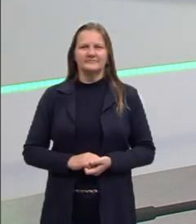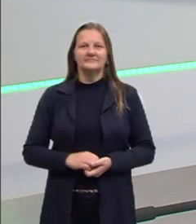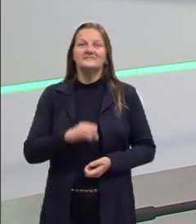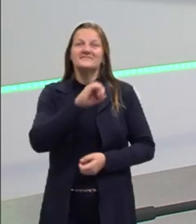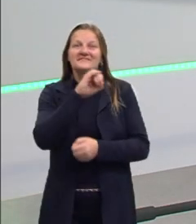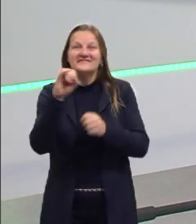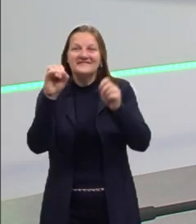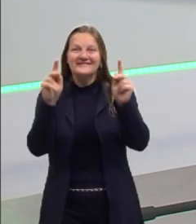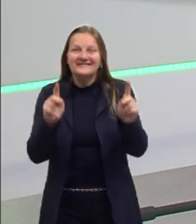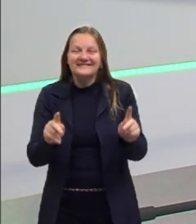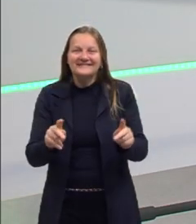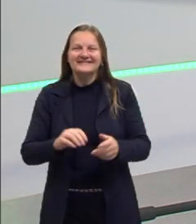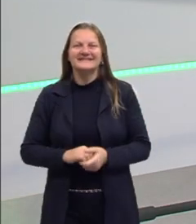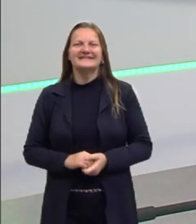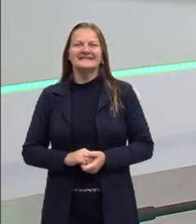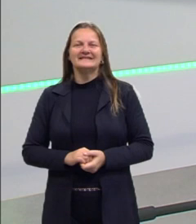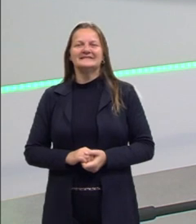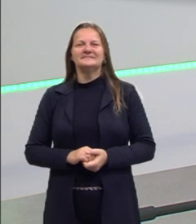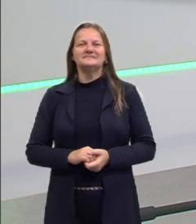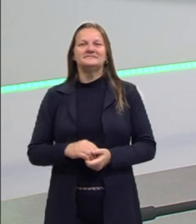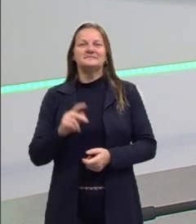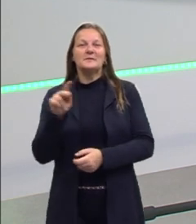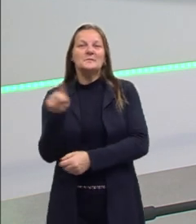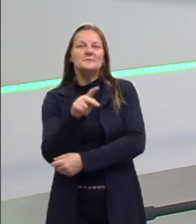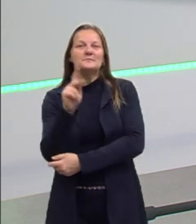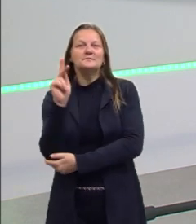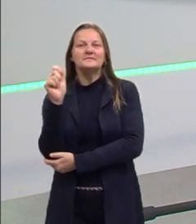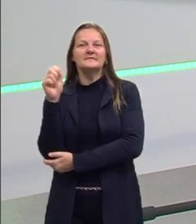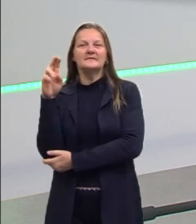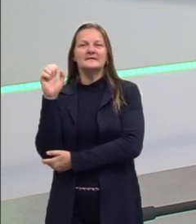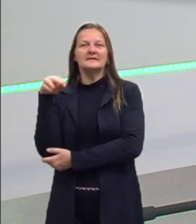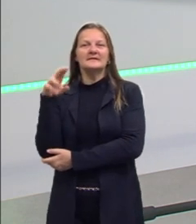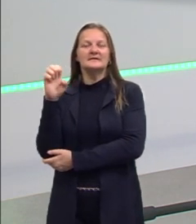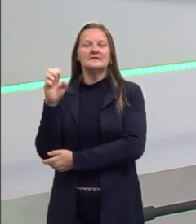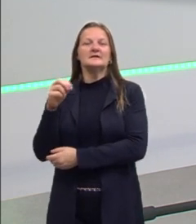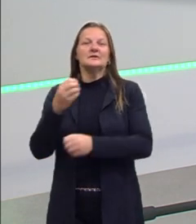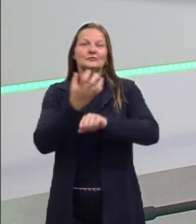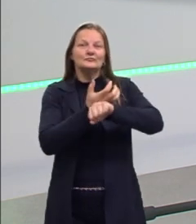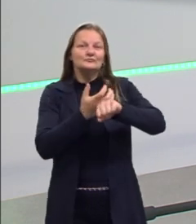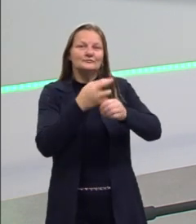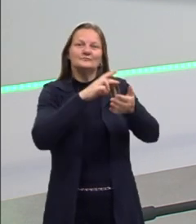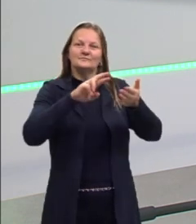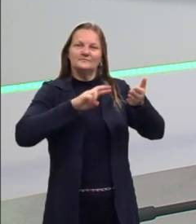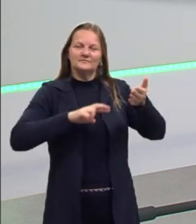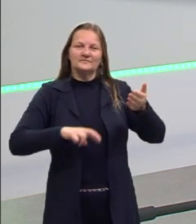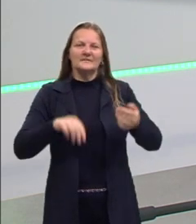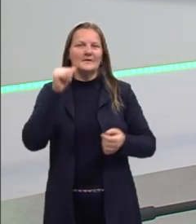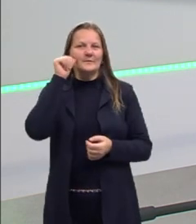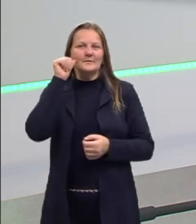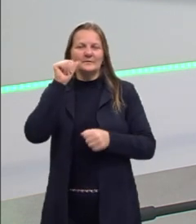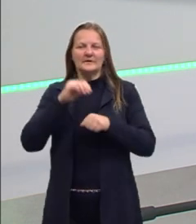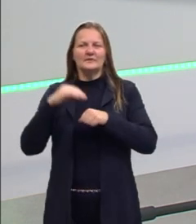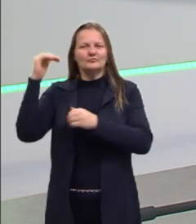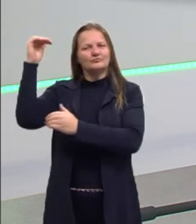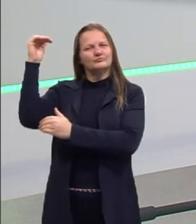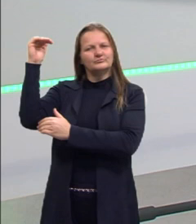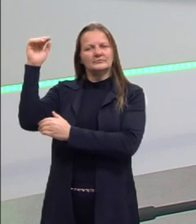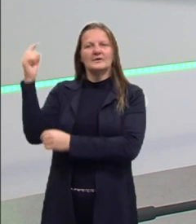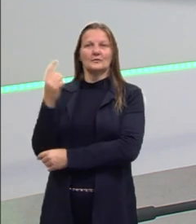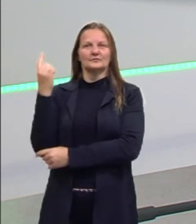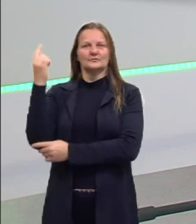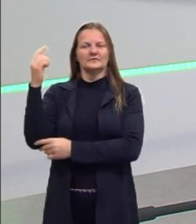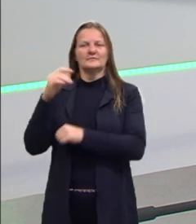Olá, eu sou a professora Karine Bittenbender, do componente de redação. Eu sou uma mulher de estatura mediana,